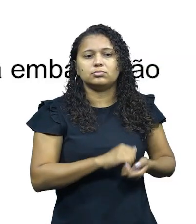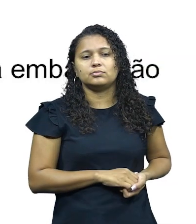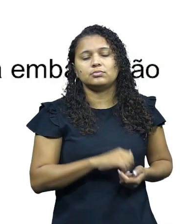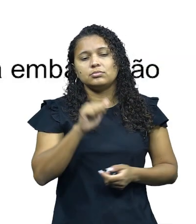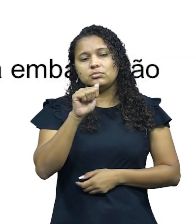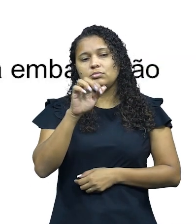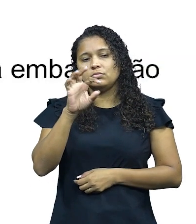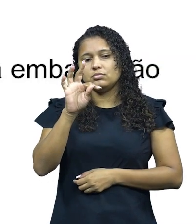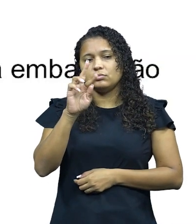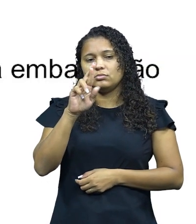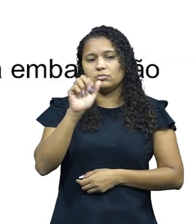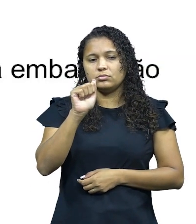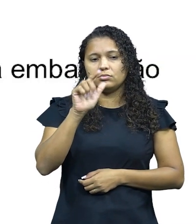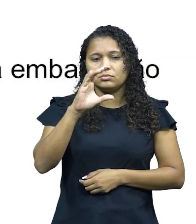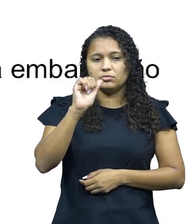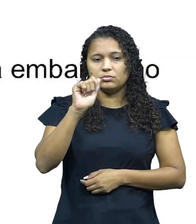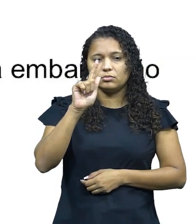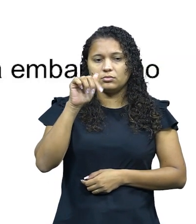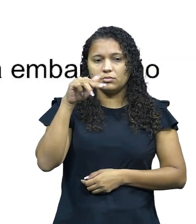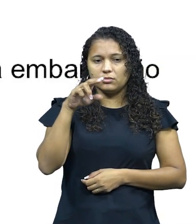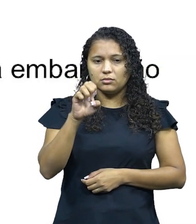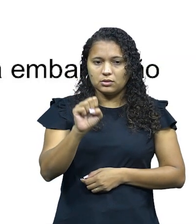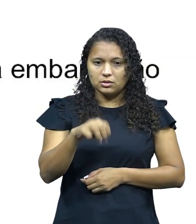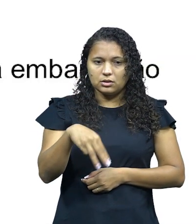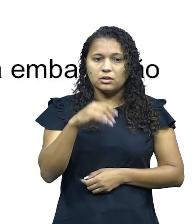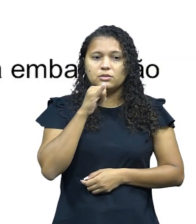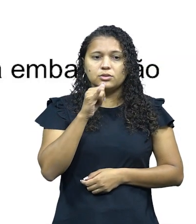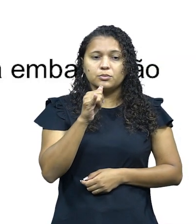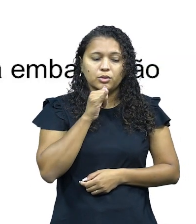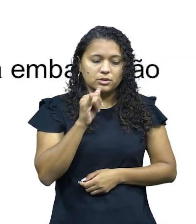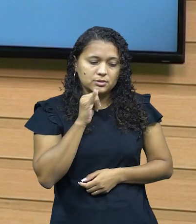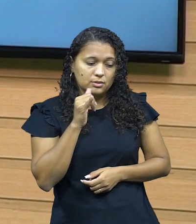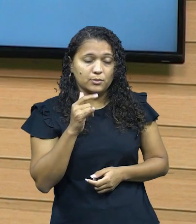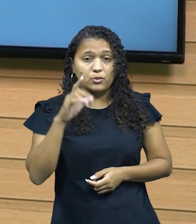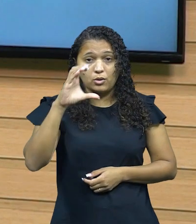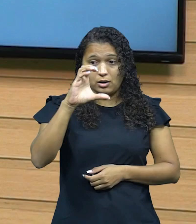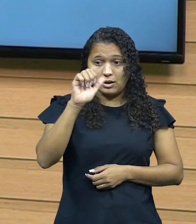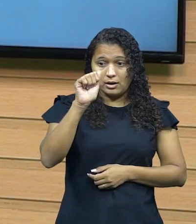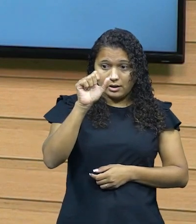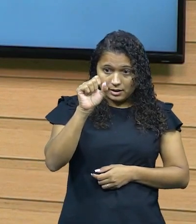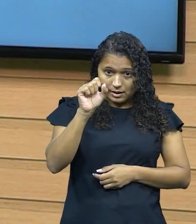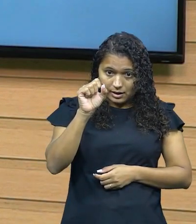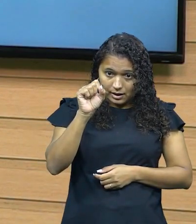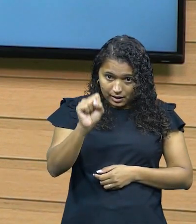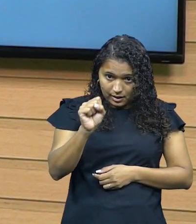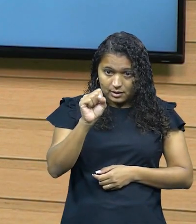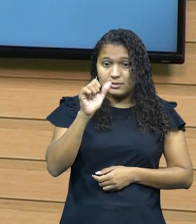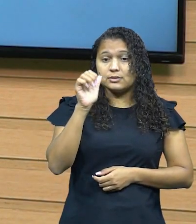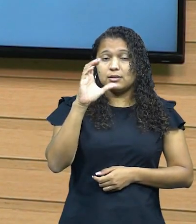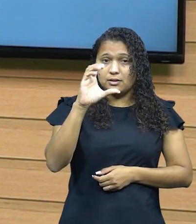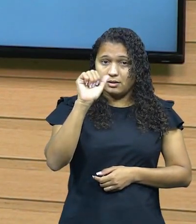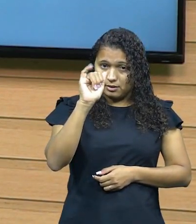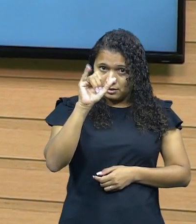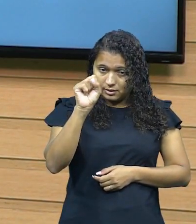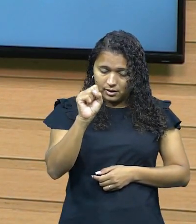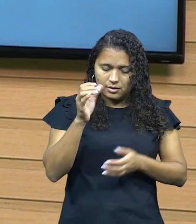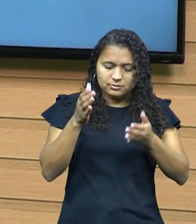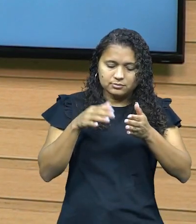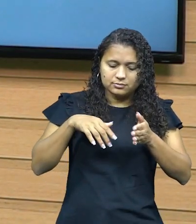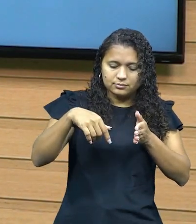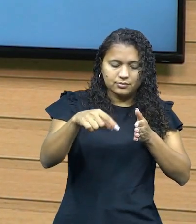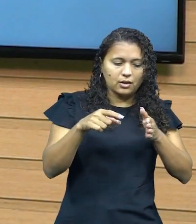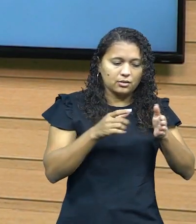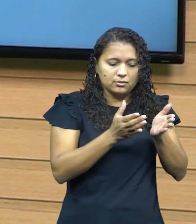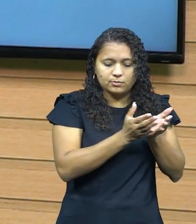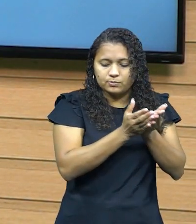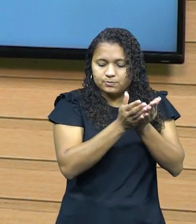porto. Atracagem significa encostar um navio a um cais. Então, toda vez que o navio ele chega no porto,